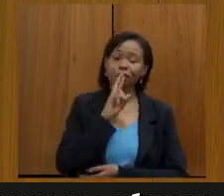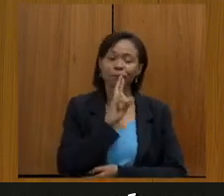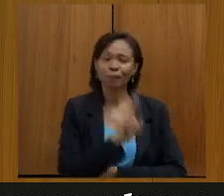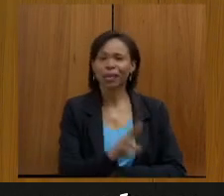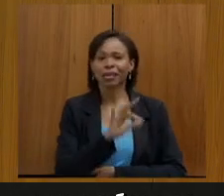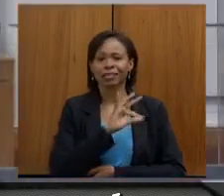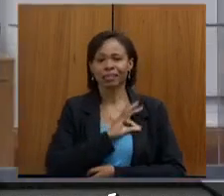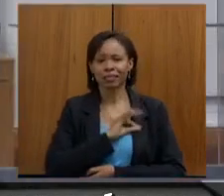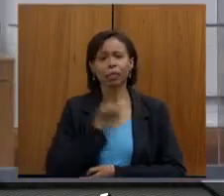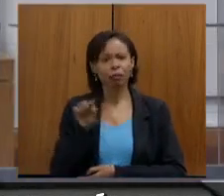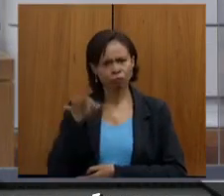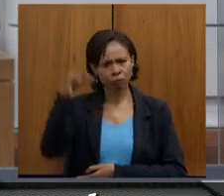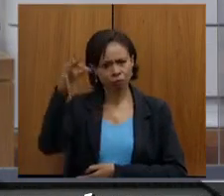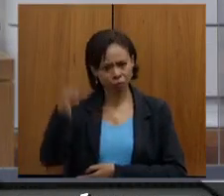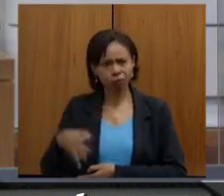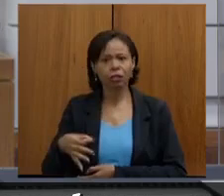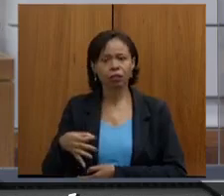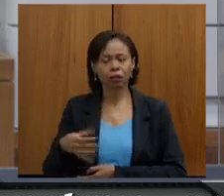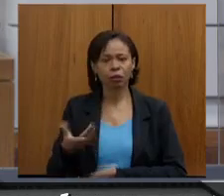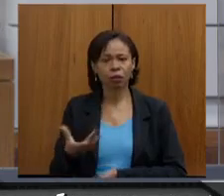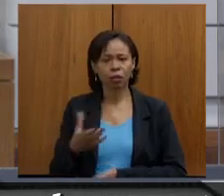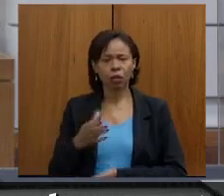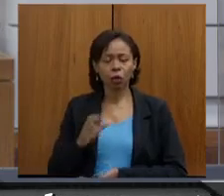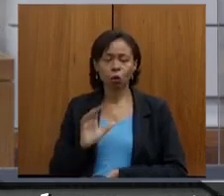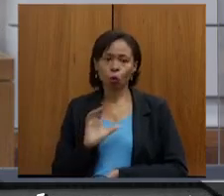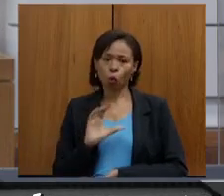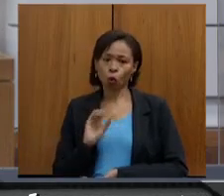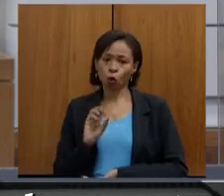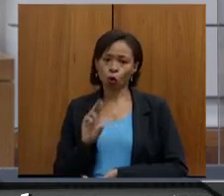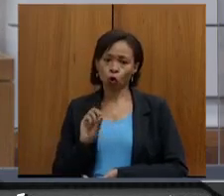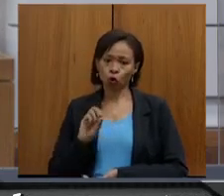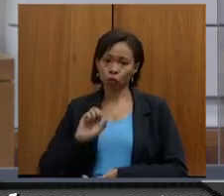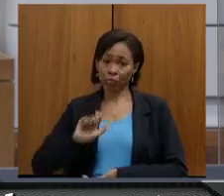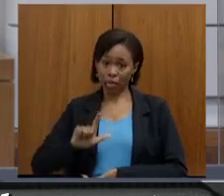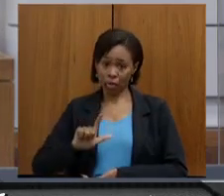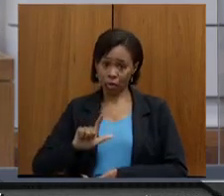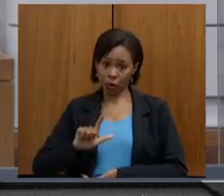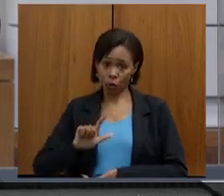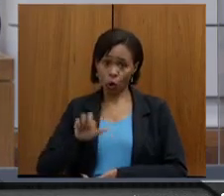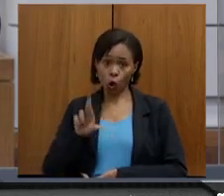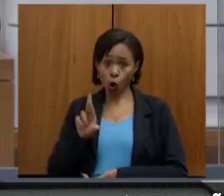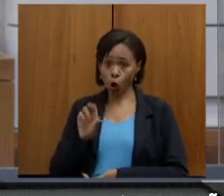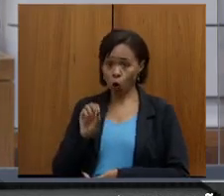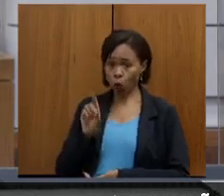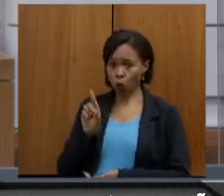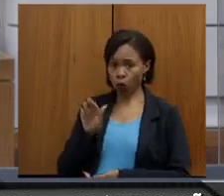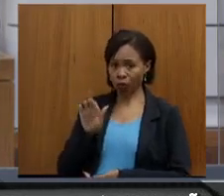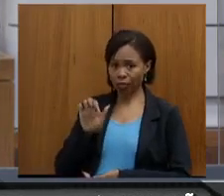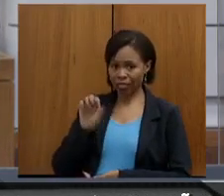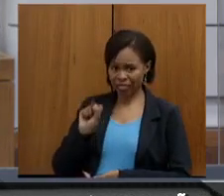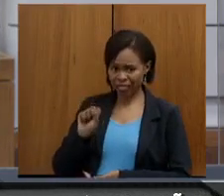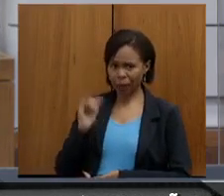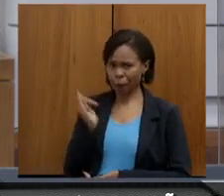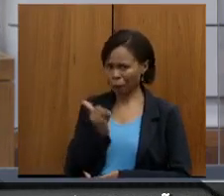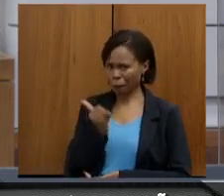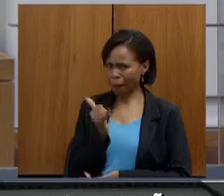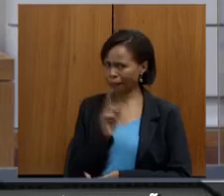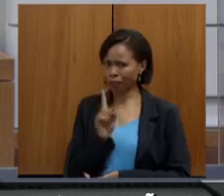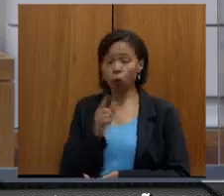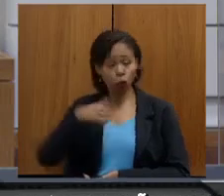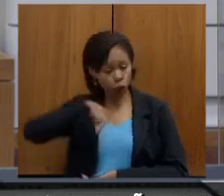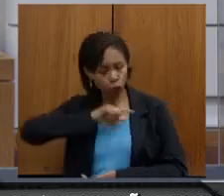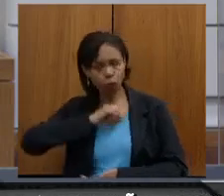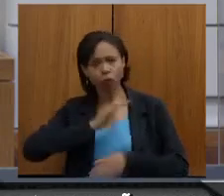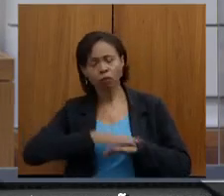eu acho que tá certo não é o Coronel Rodrigo que tem que ficar falando as coisas só nós mesmo nossa que tem que falar